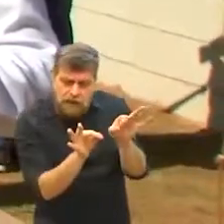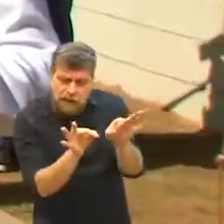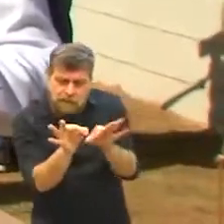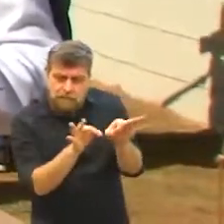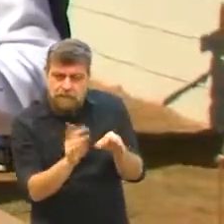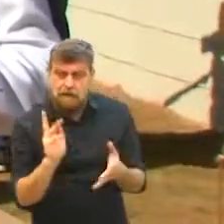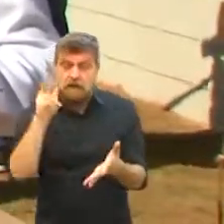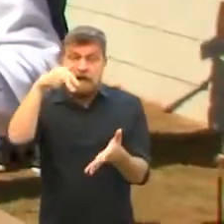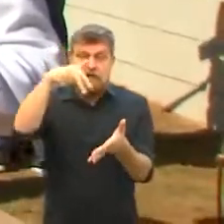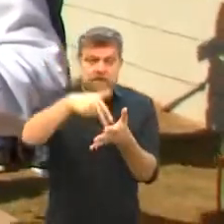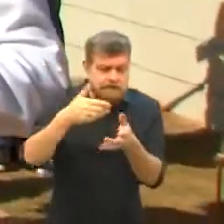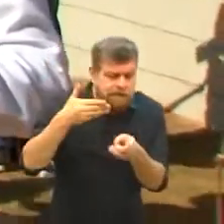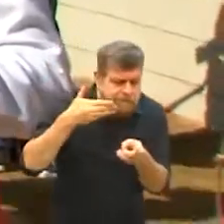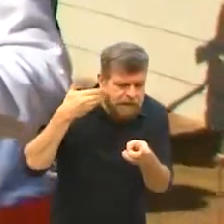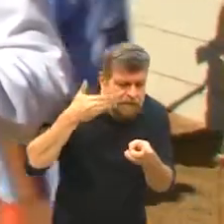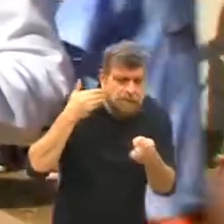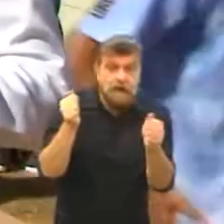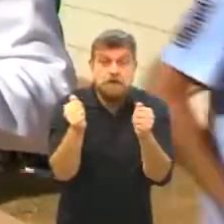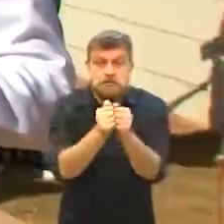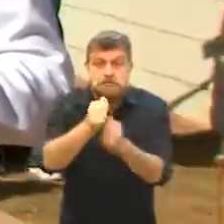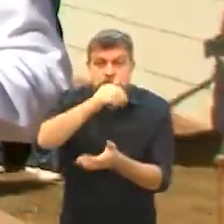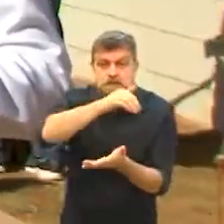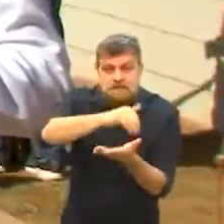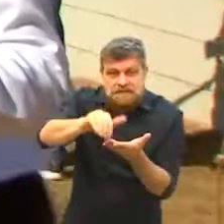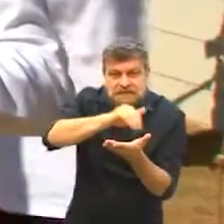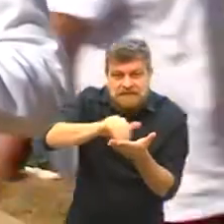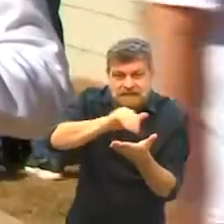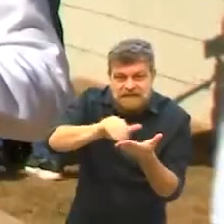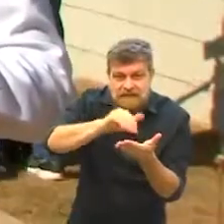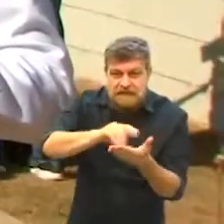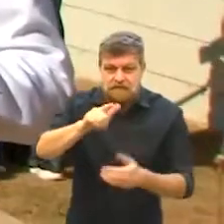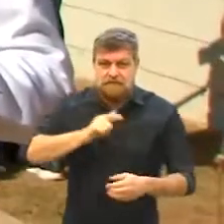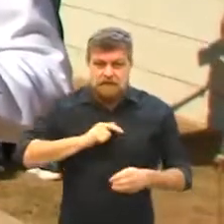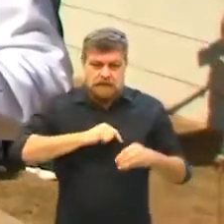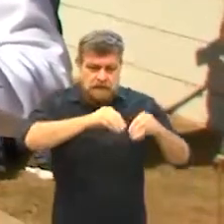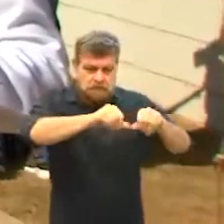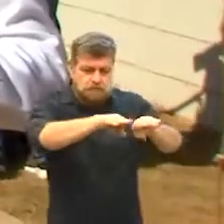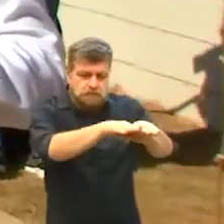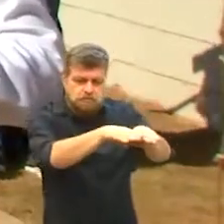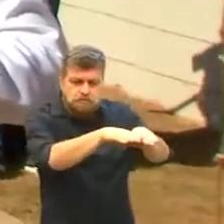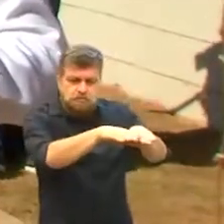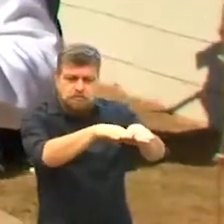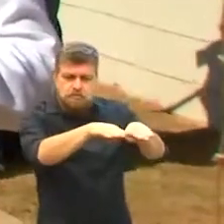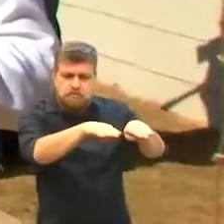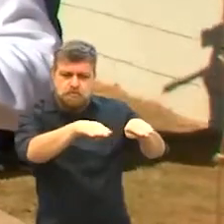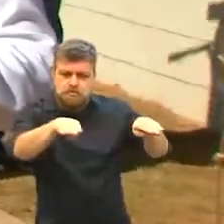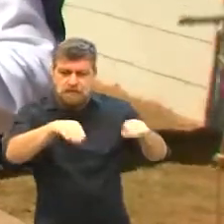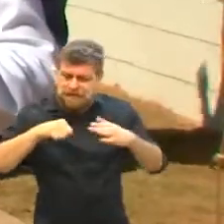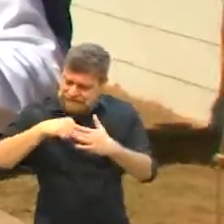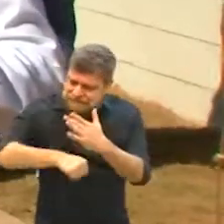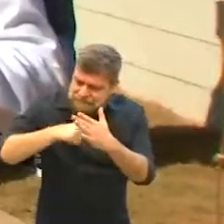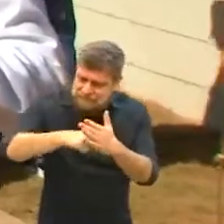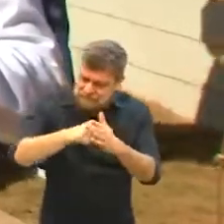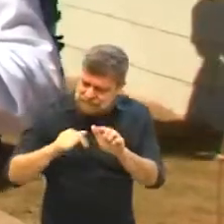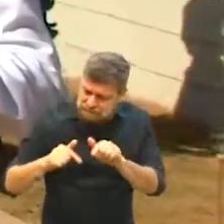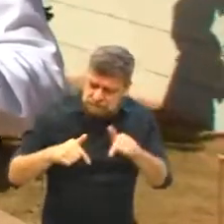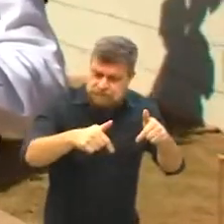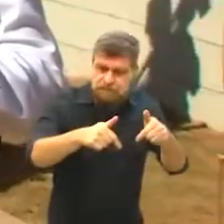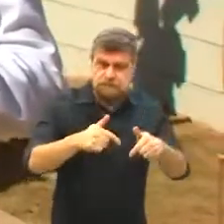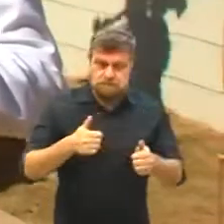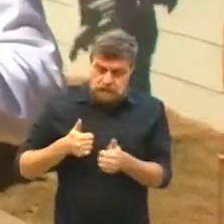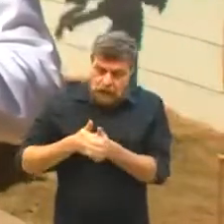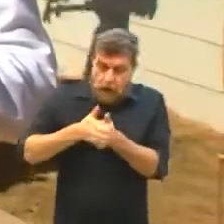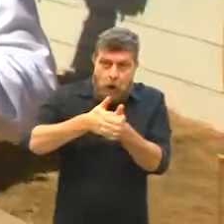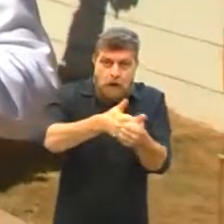fizesse aqui, viemos, olhamos o local, junto com o secretário, tivemos que fazer um aterro aqui, então isso foi uma luta muito grande, a gente